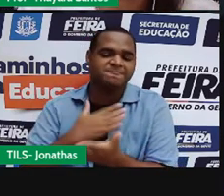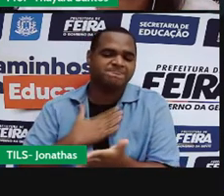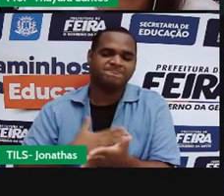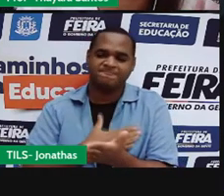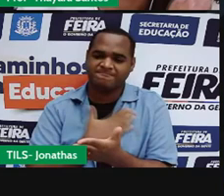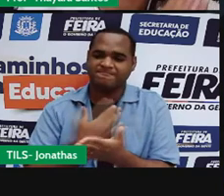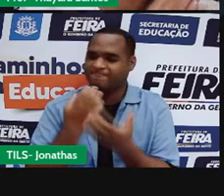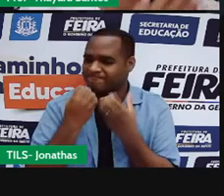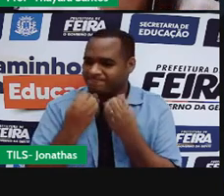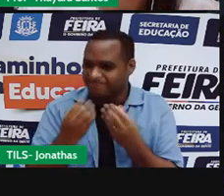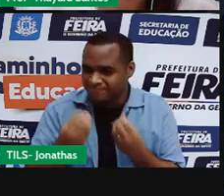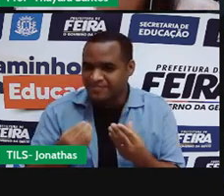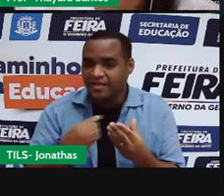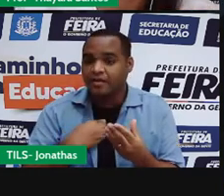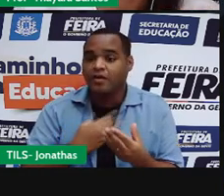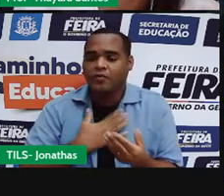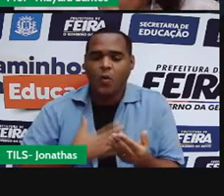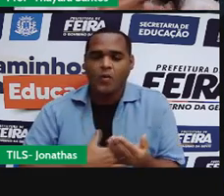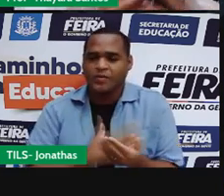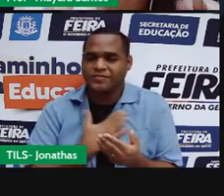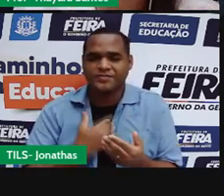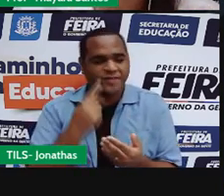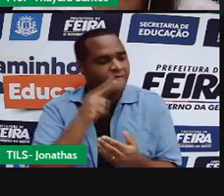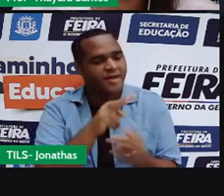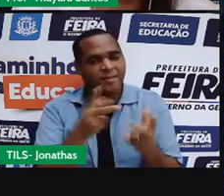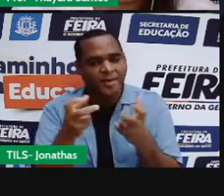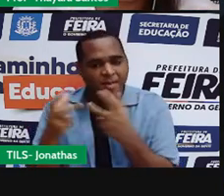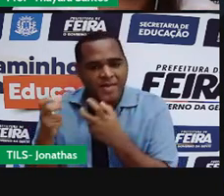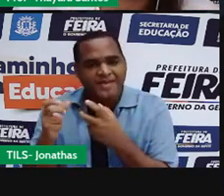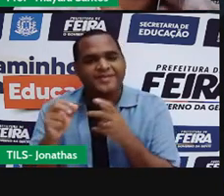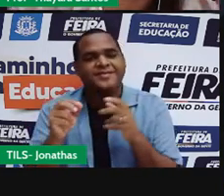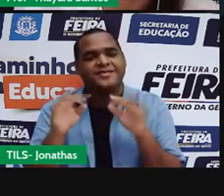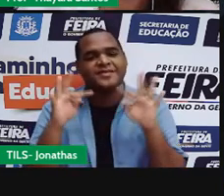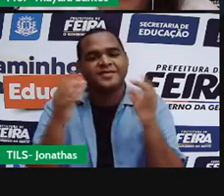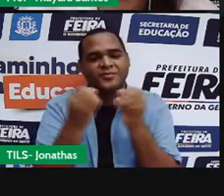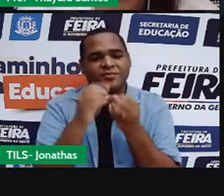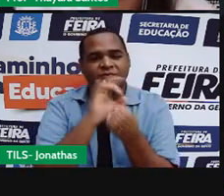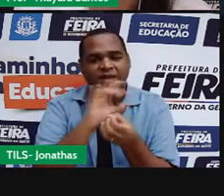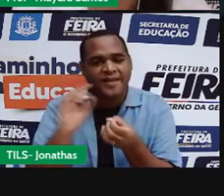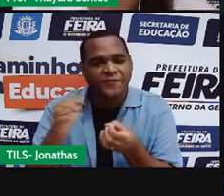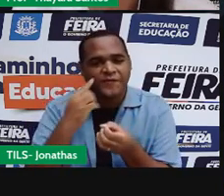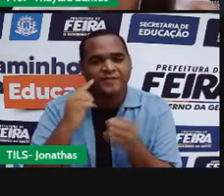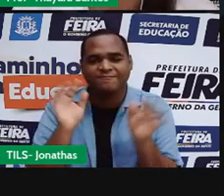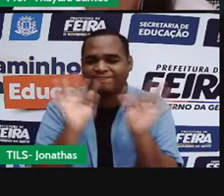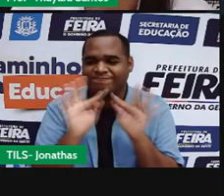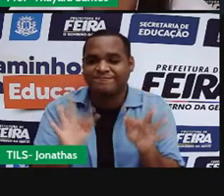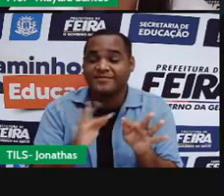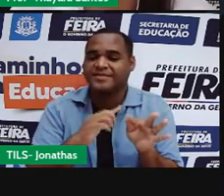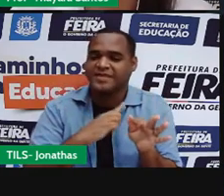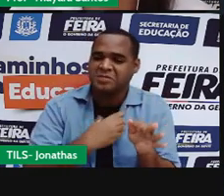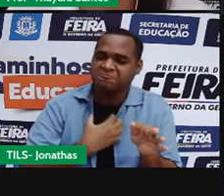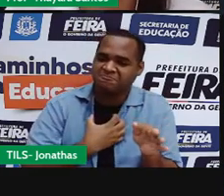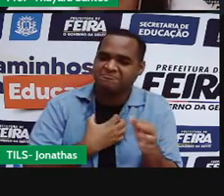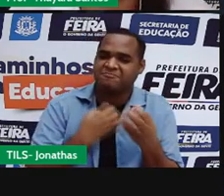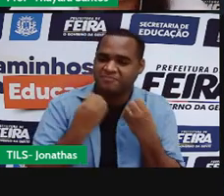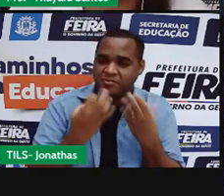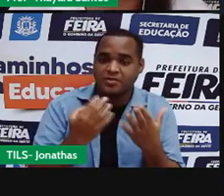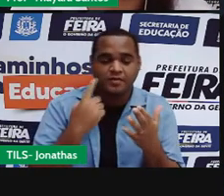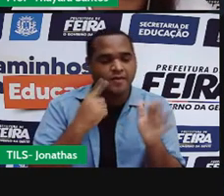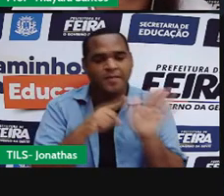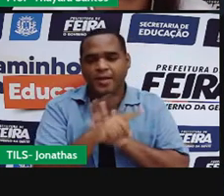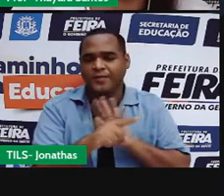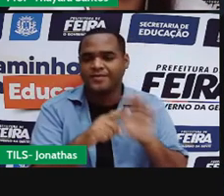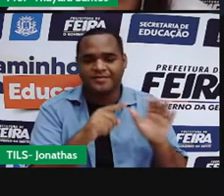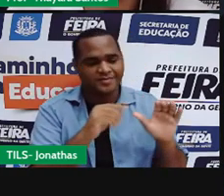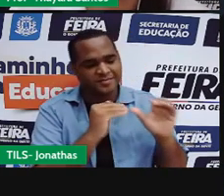faz bem ver vocês aqui, saber que vocês estão aqui. Quando eu vou lá no canal e vejo as perguntas, os